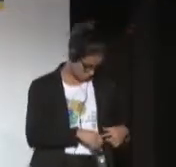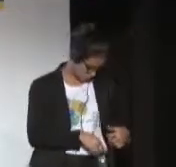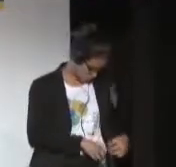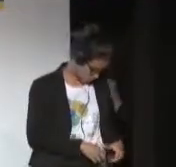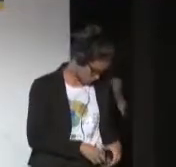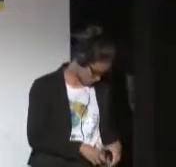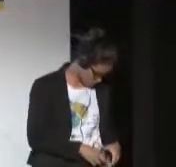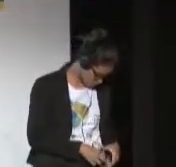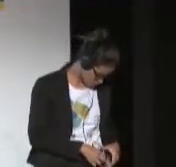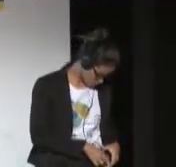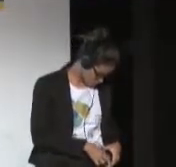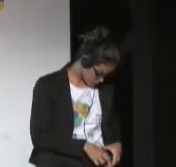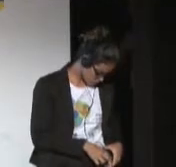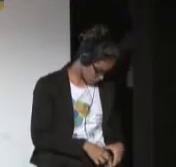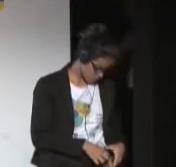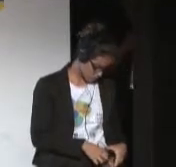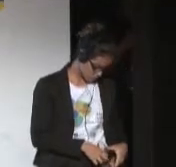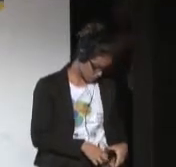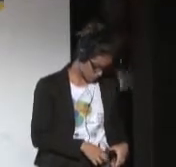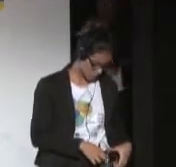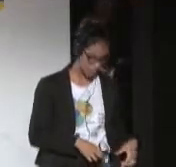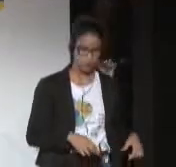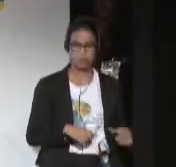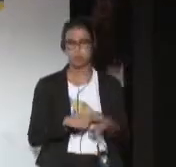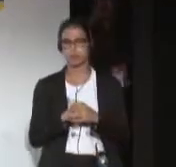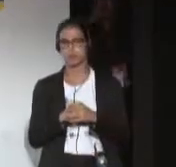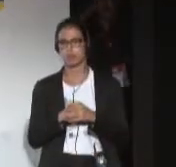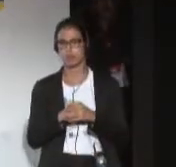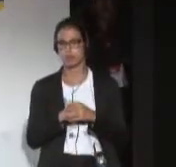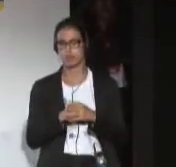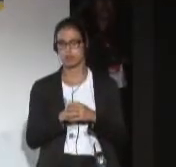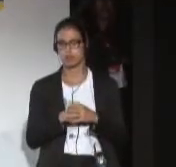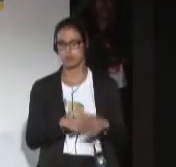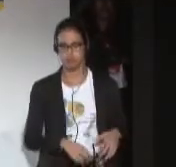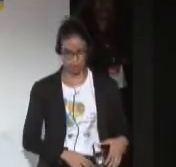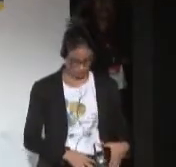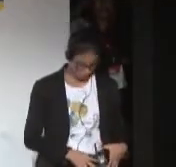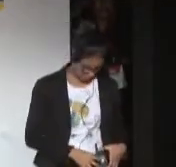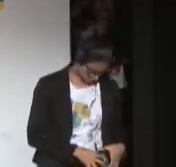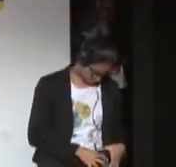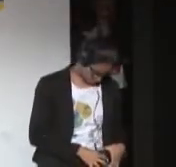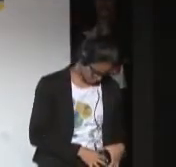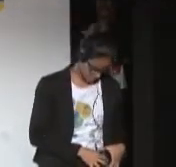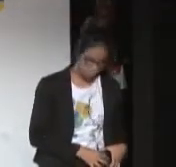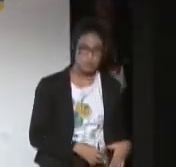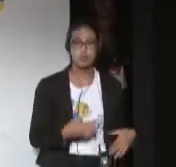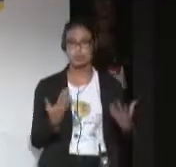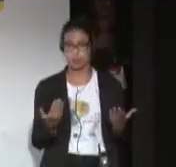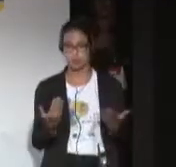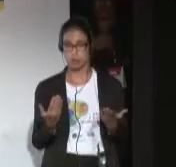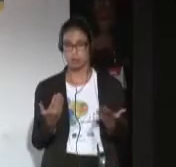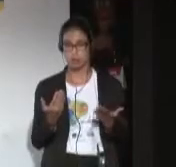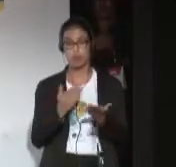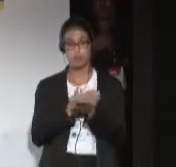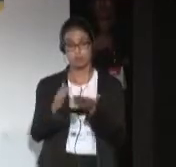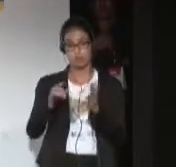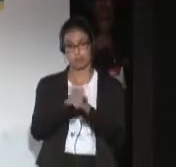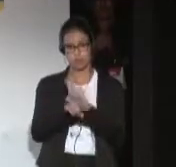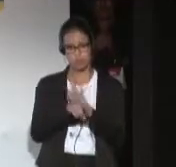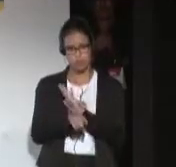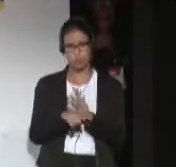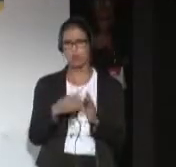niceties and all that. Você pode fazer o que você quiser, você é o mestre aqui. Bem, pessoal, nós vamos começar com algumas perguntas